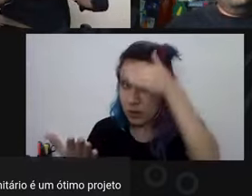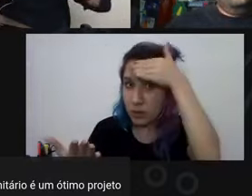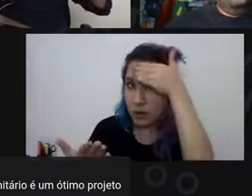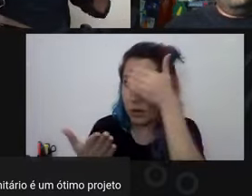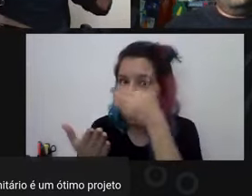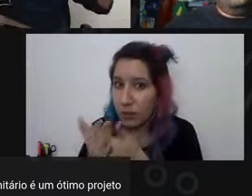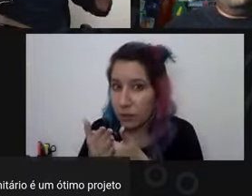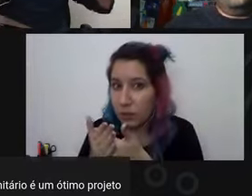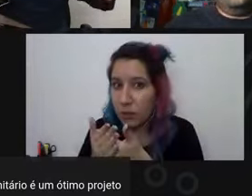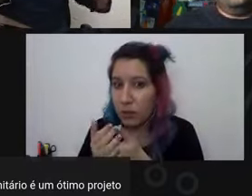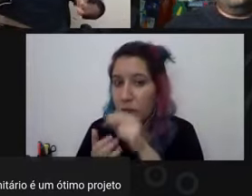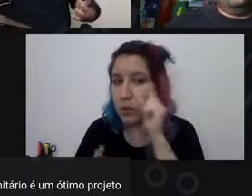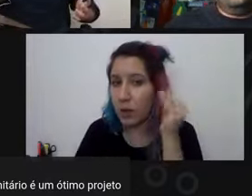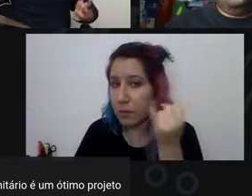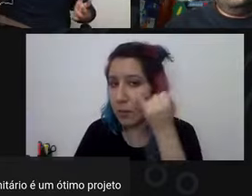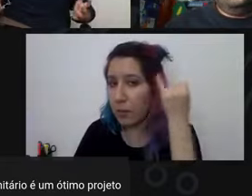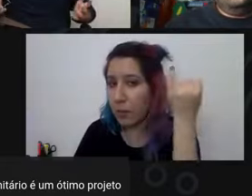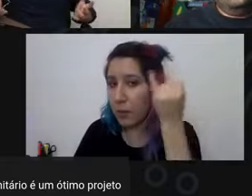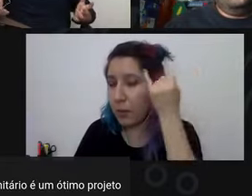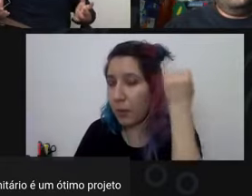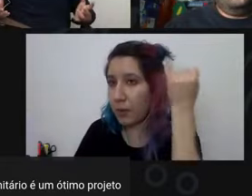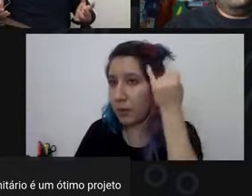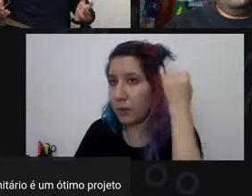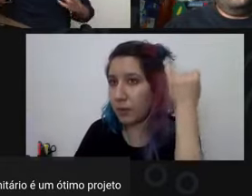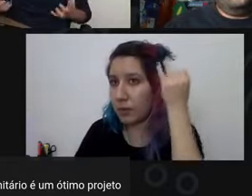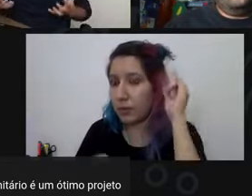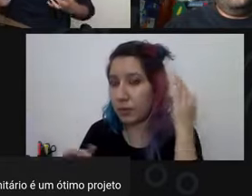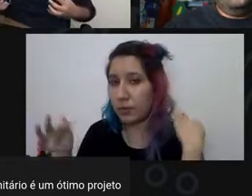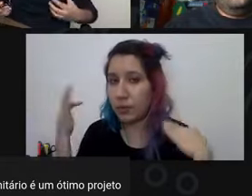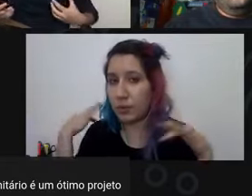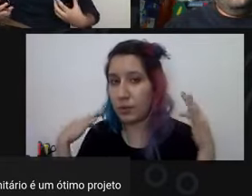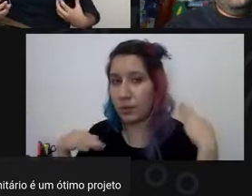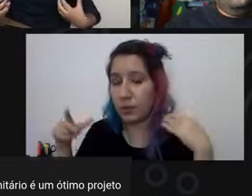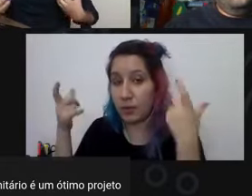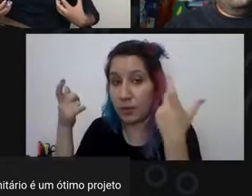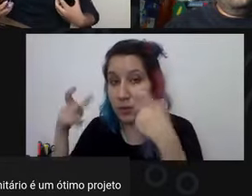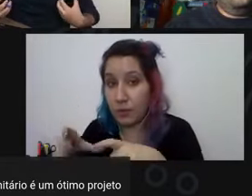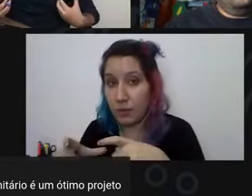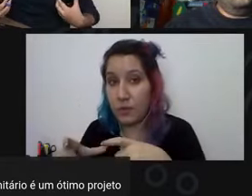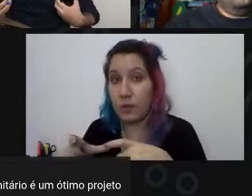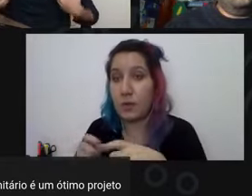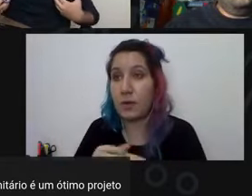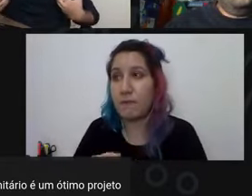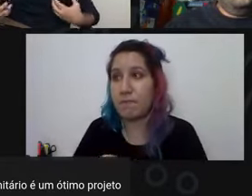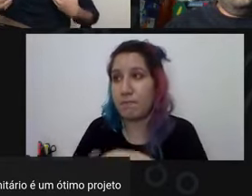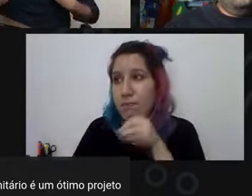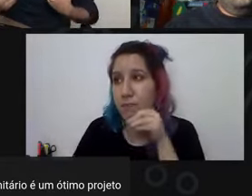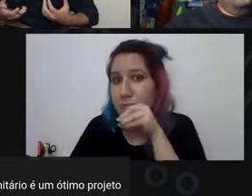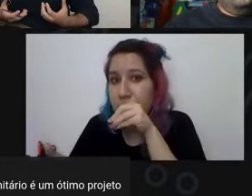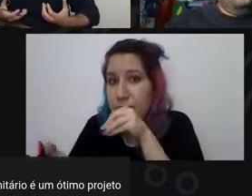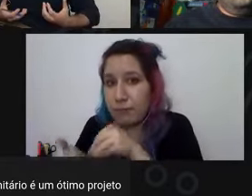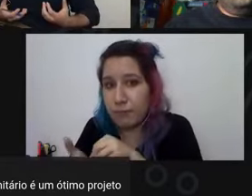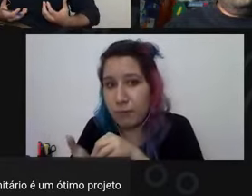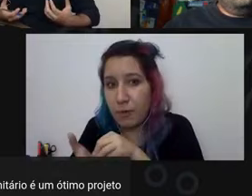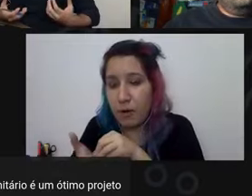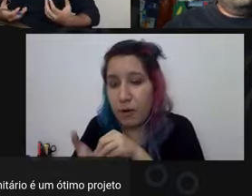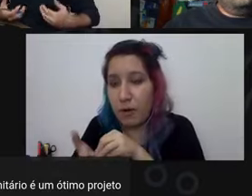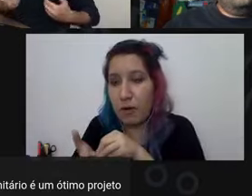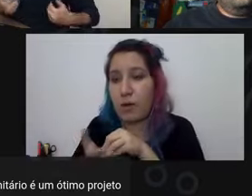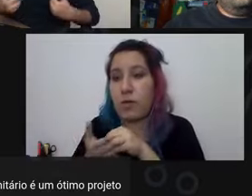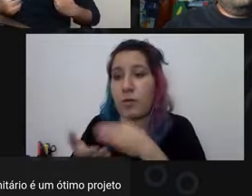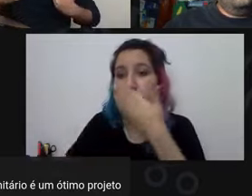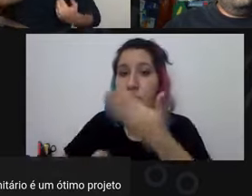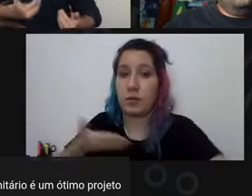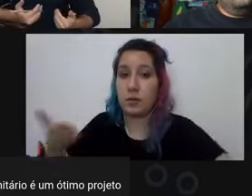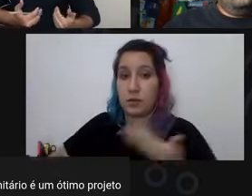esse potencial turístico mal explorado que a gente tem significa que a gente tem um monte de serviços a serem